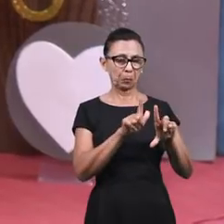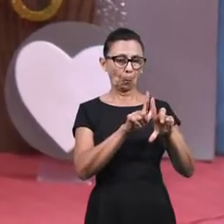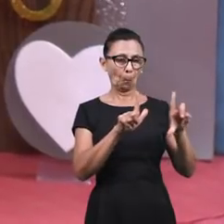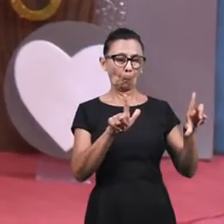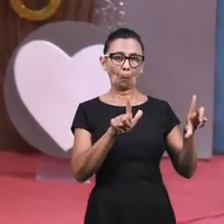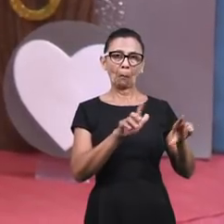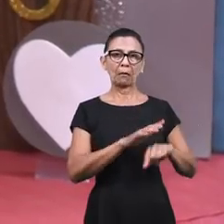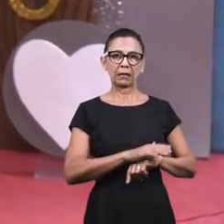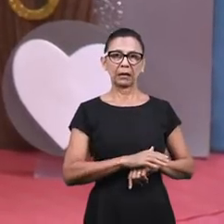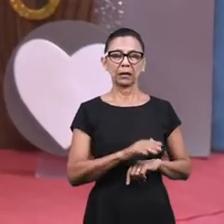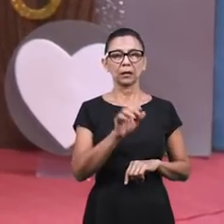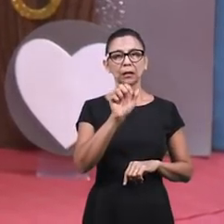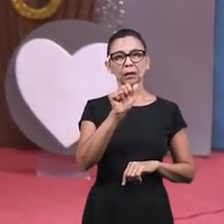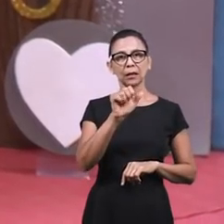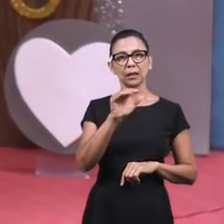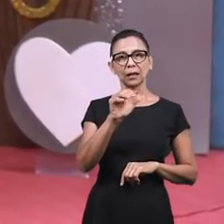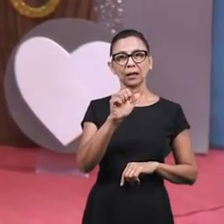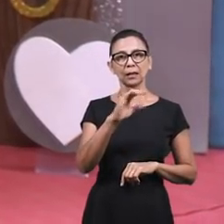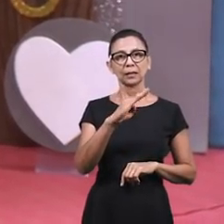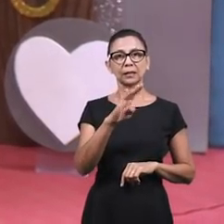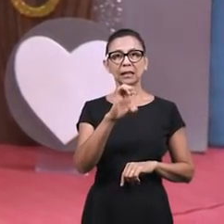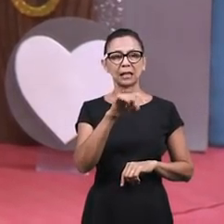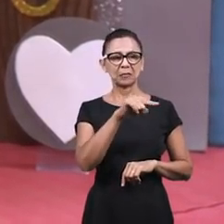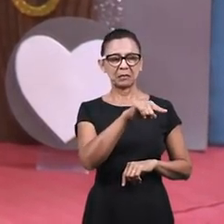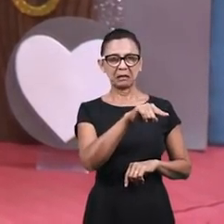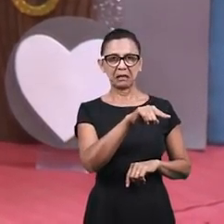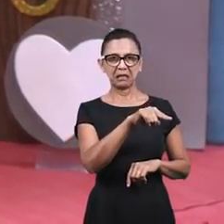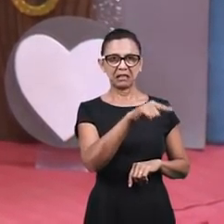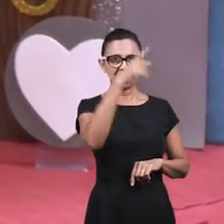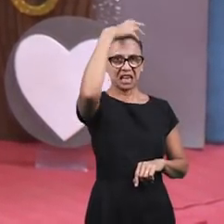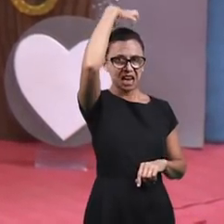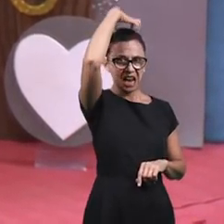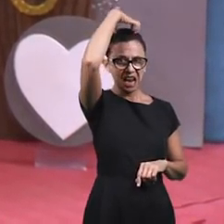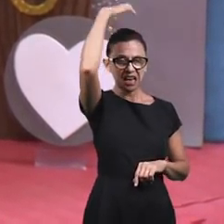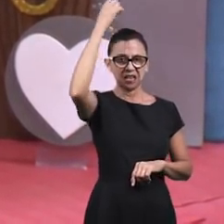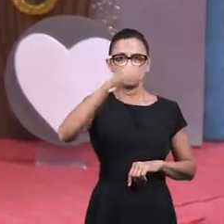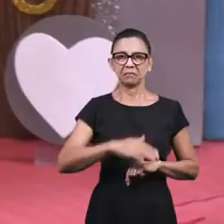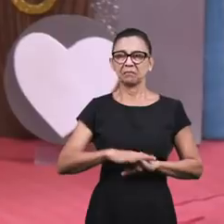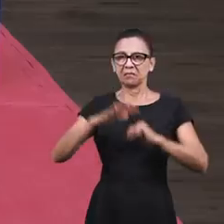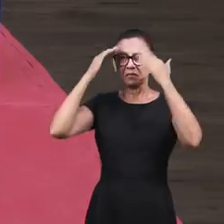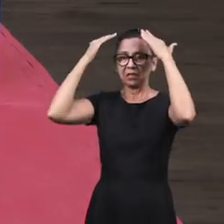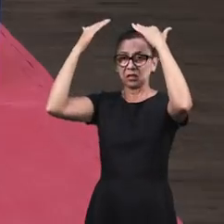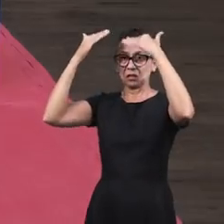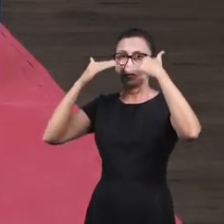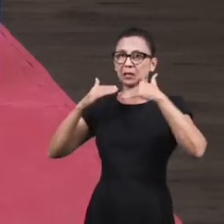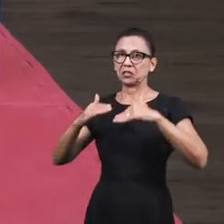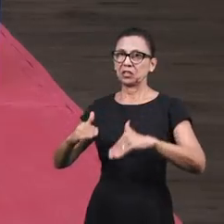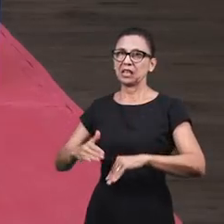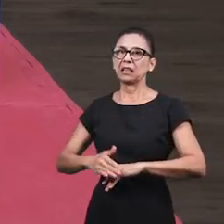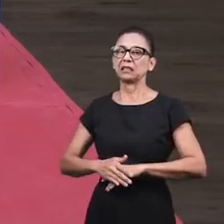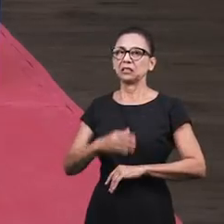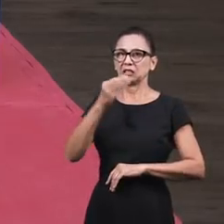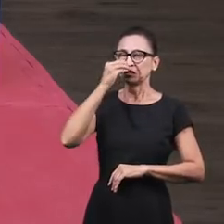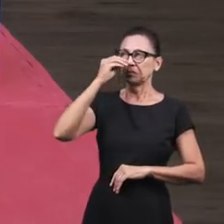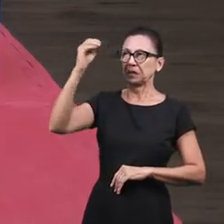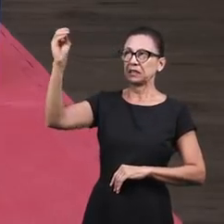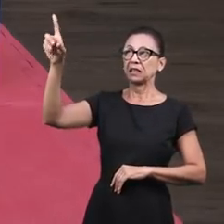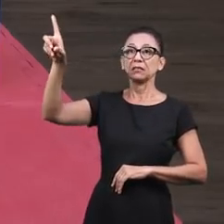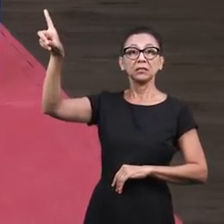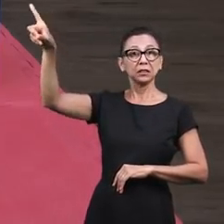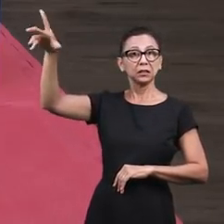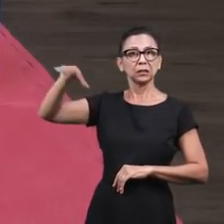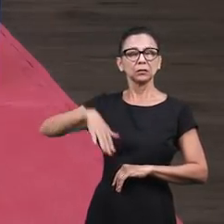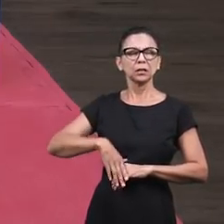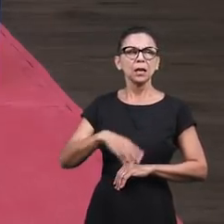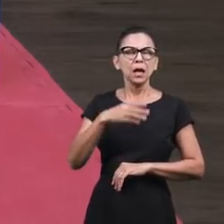vasinho é esse Rei aqui ele era desobediente não agradava ao Senhor e quando ele viu essa